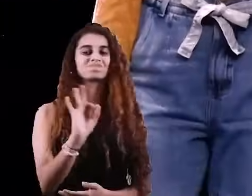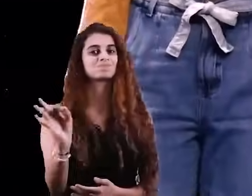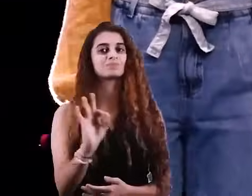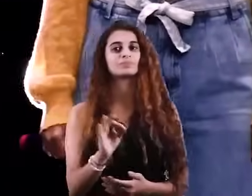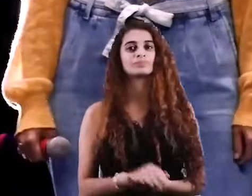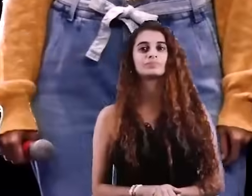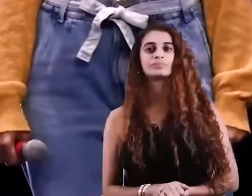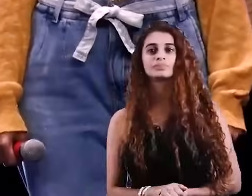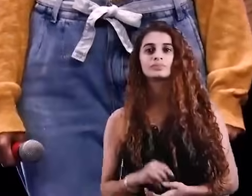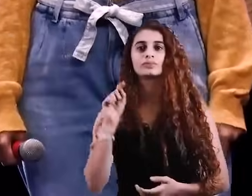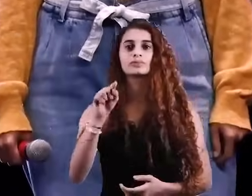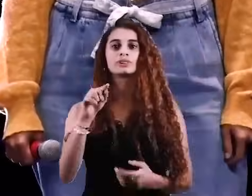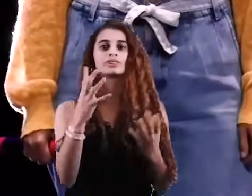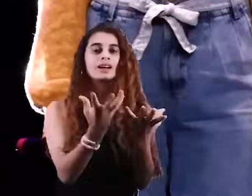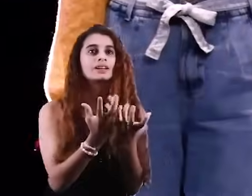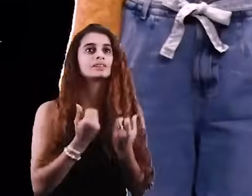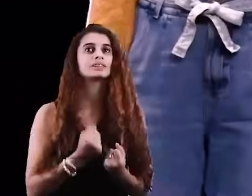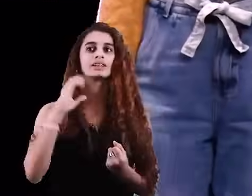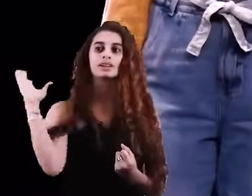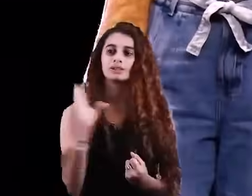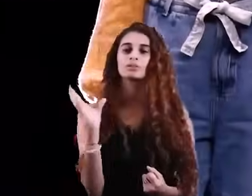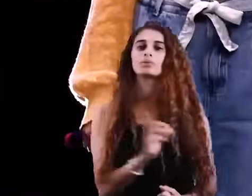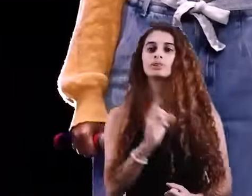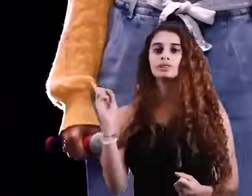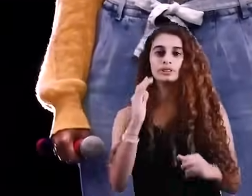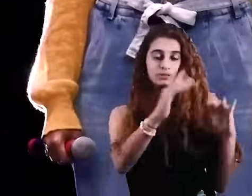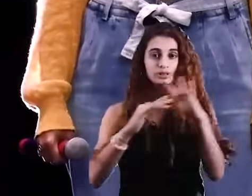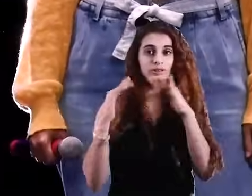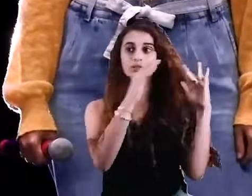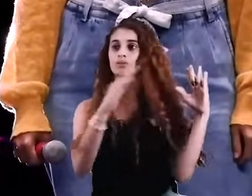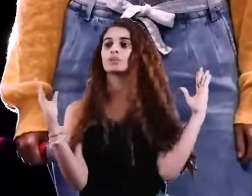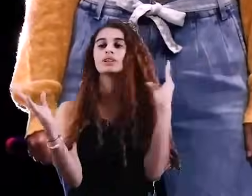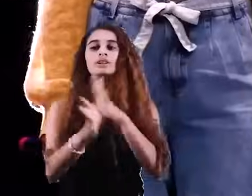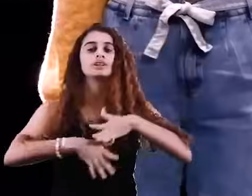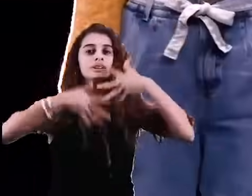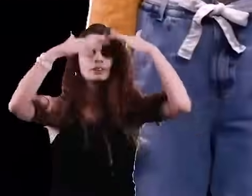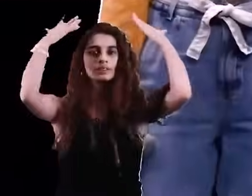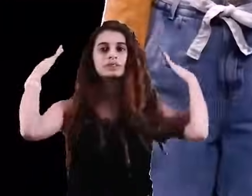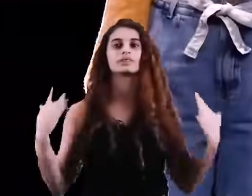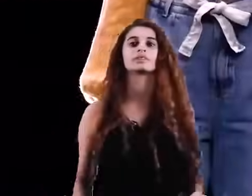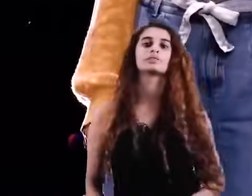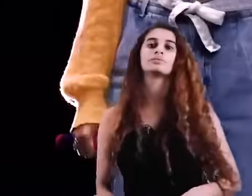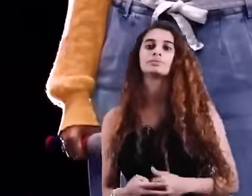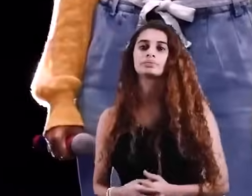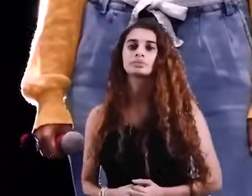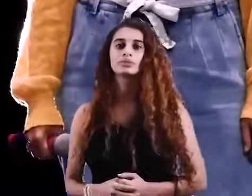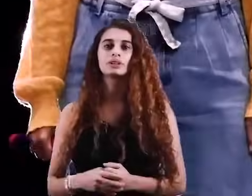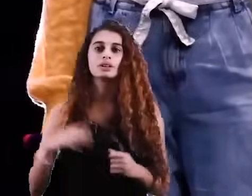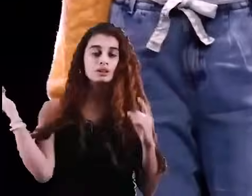não. Você vai aceitar que o amor de Deus te supre. Você vai aceitar que o propósito de Deus para sua vida te